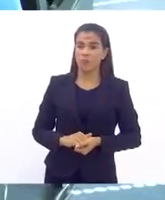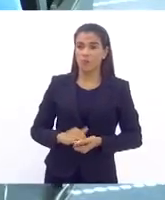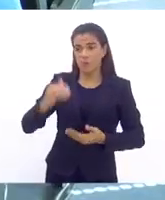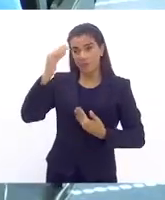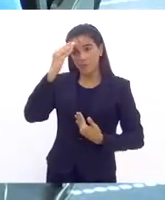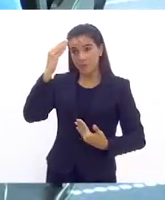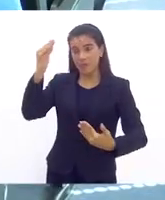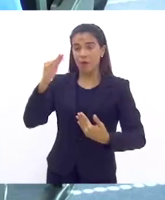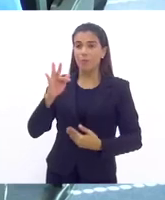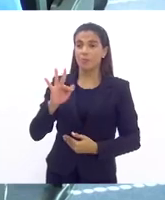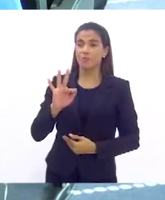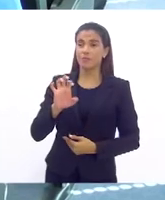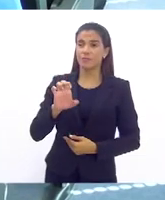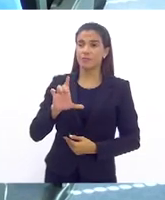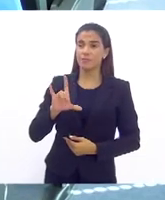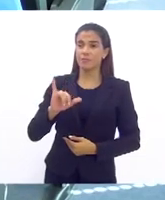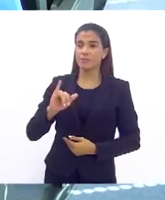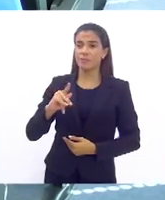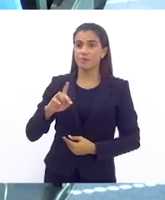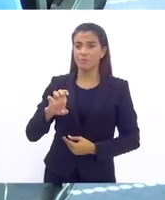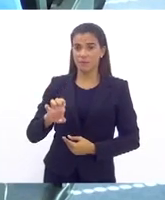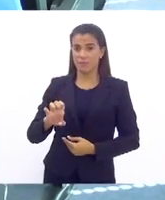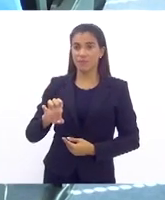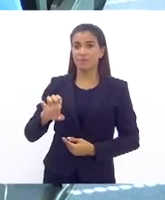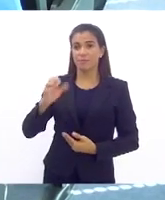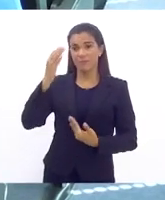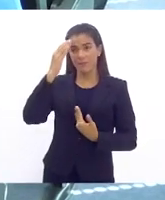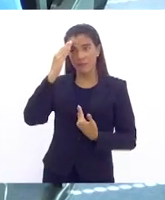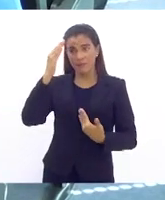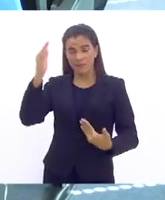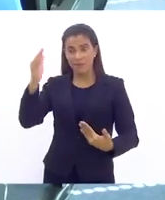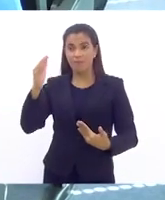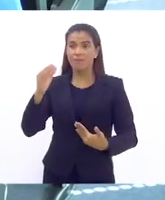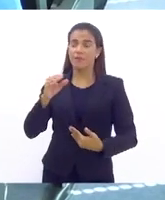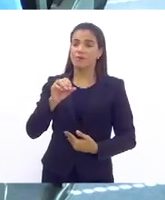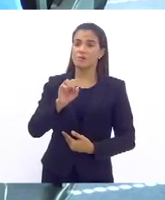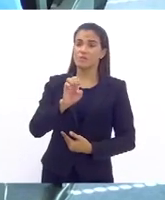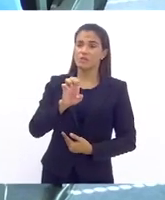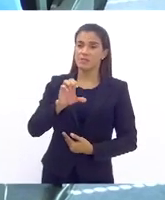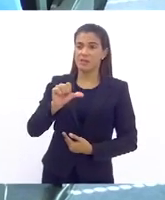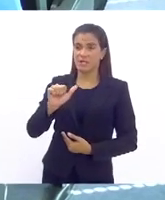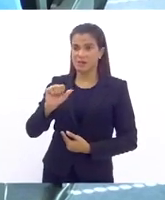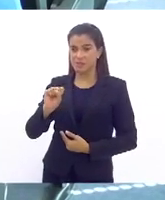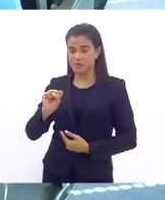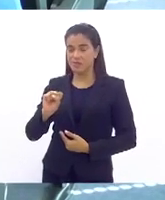Obrigado Felipe agradecer aí tanto acesso quanto a Enéa parceria habitual